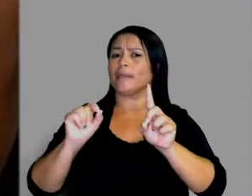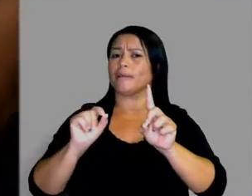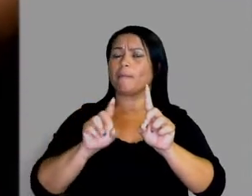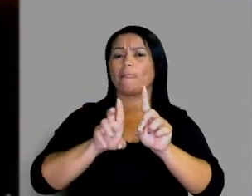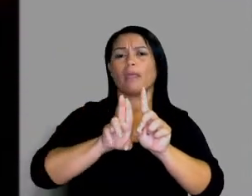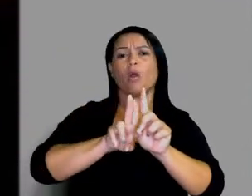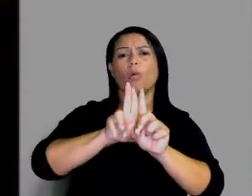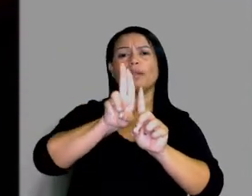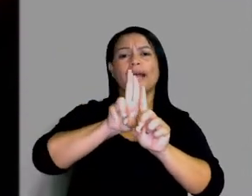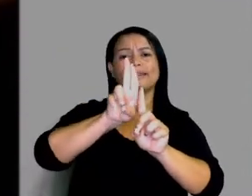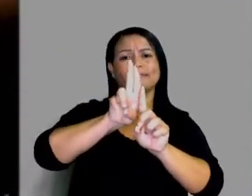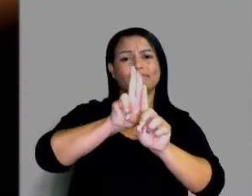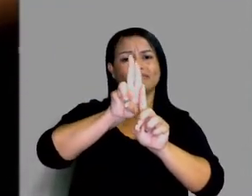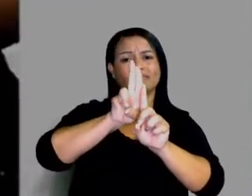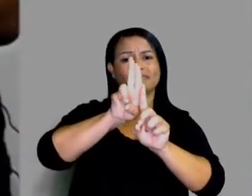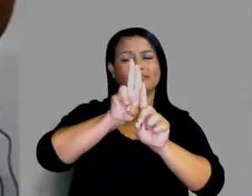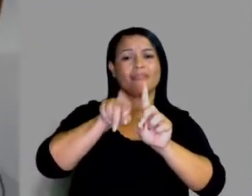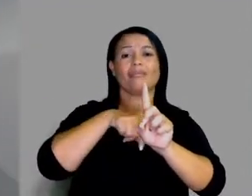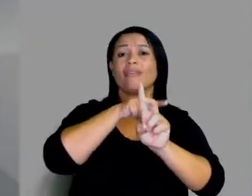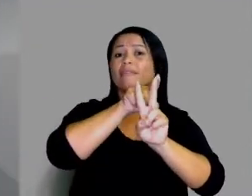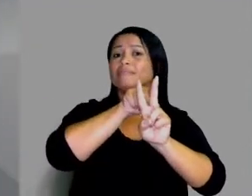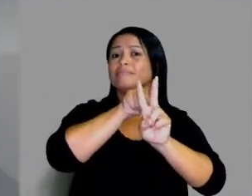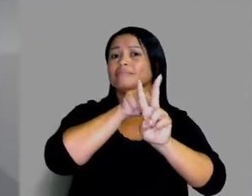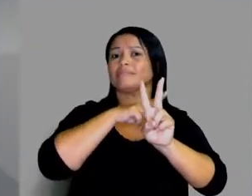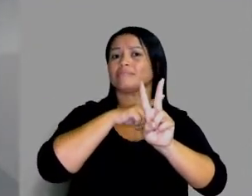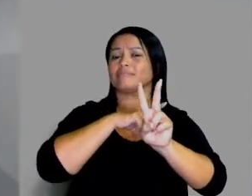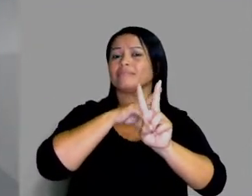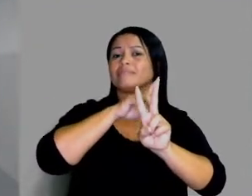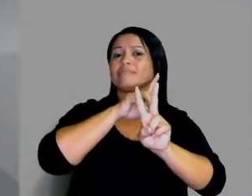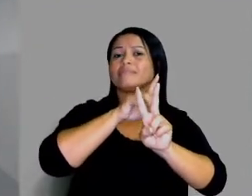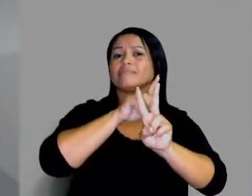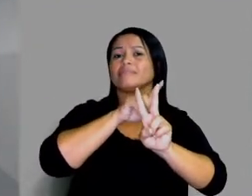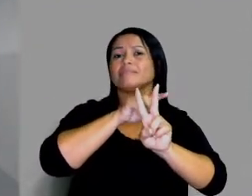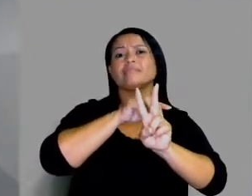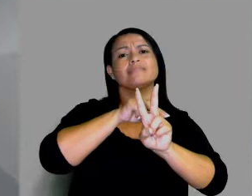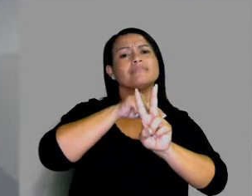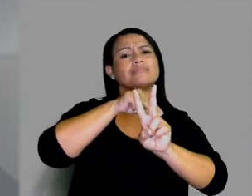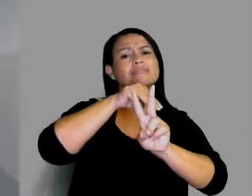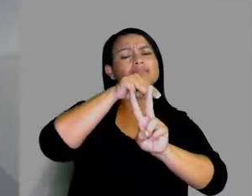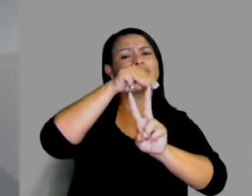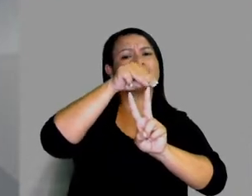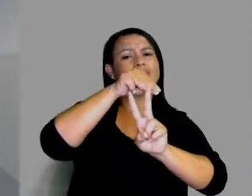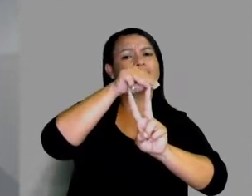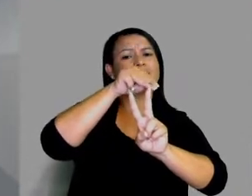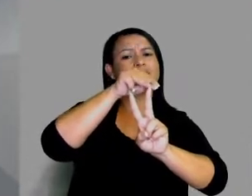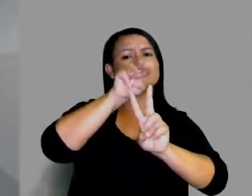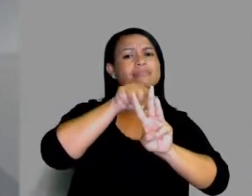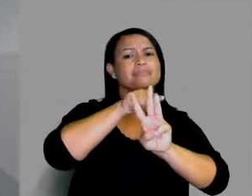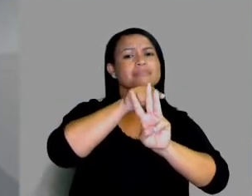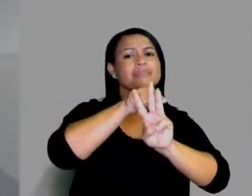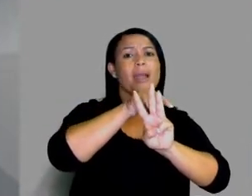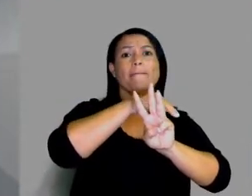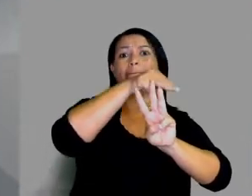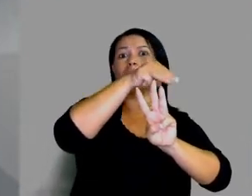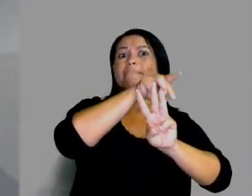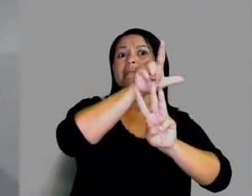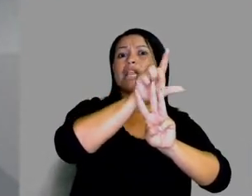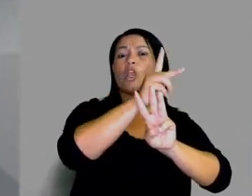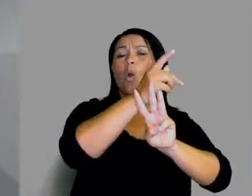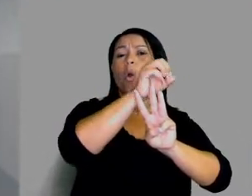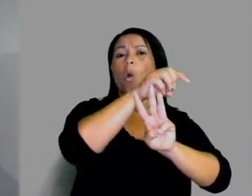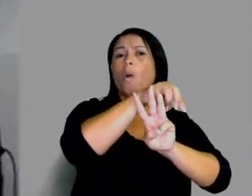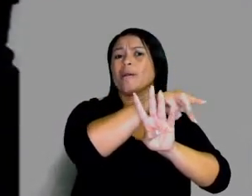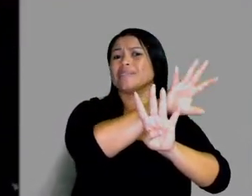ter unidades. Na segunda classe, milhares. Na terceira classe,